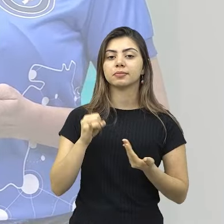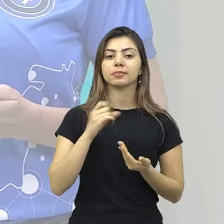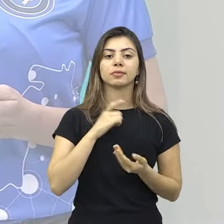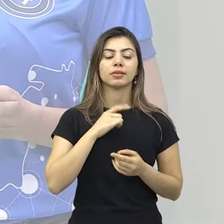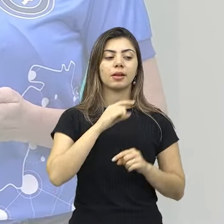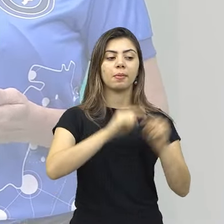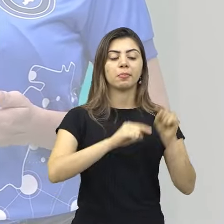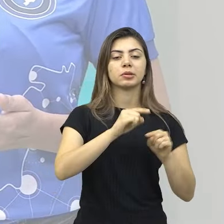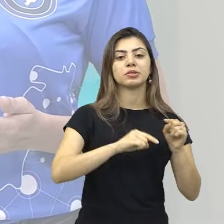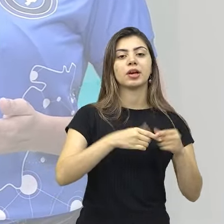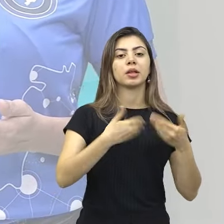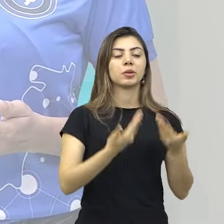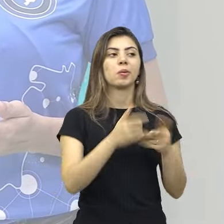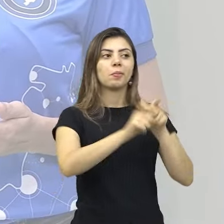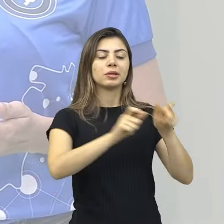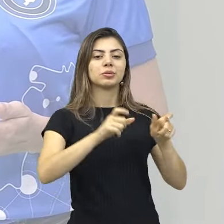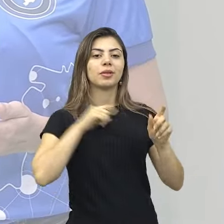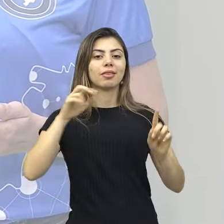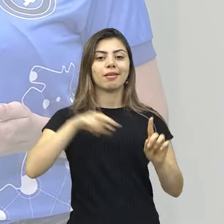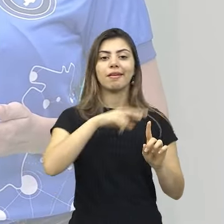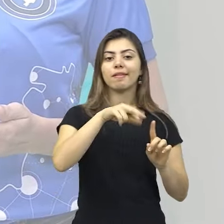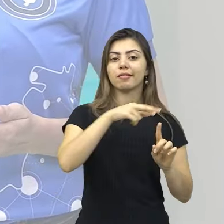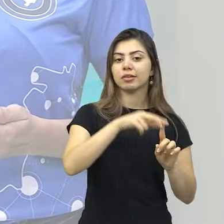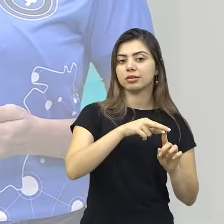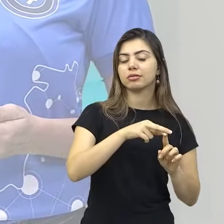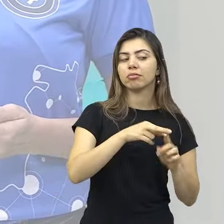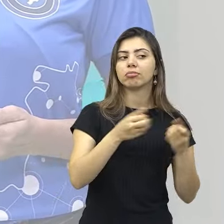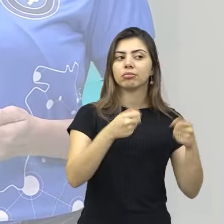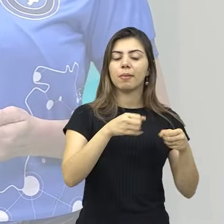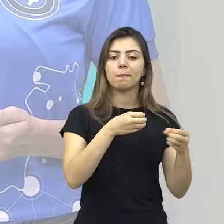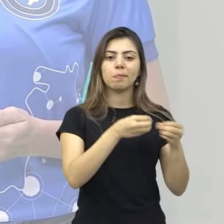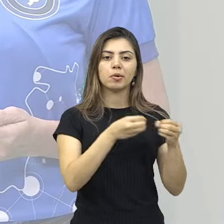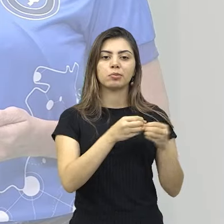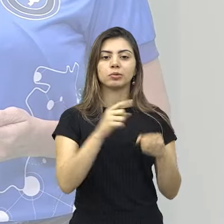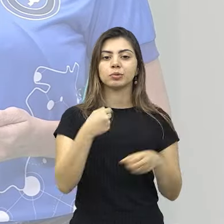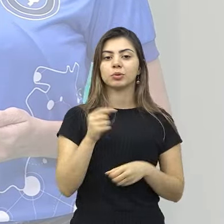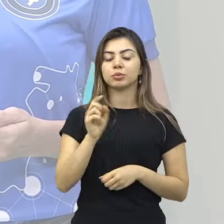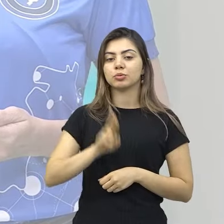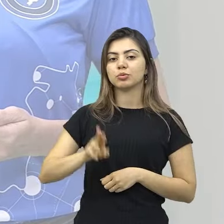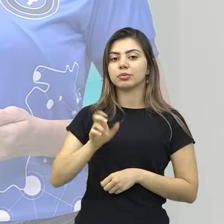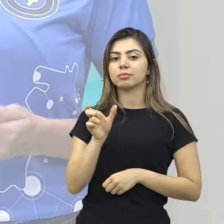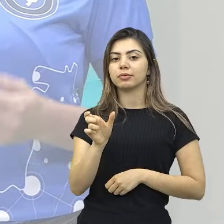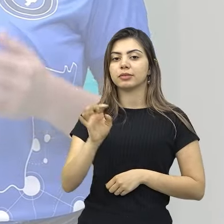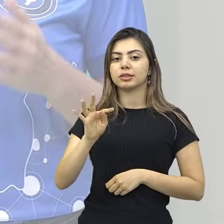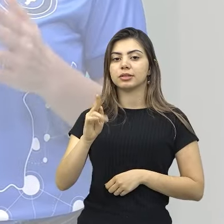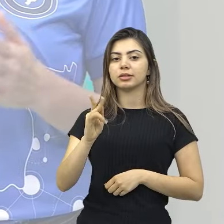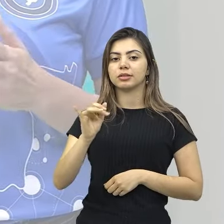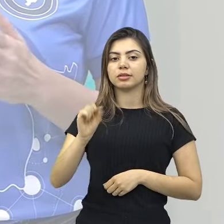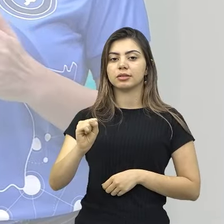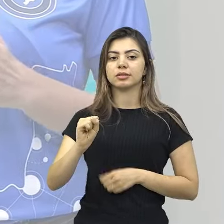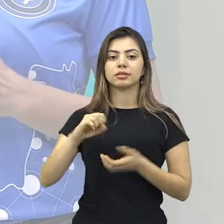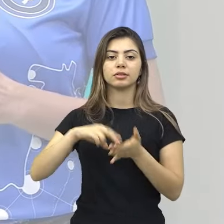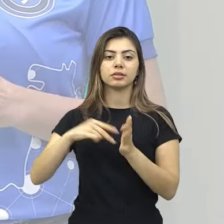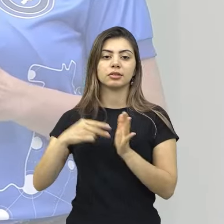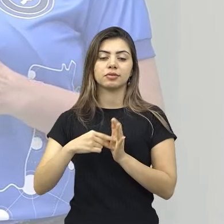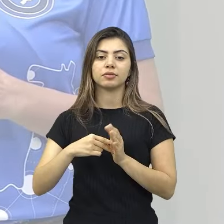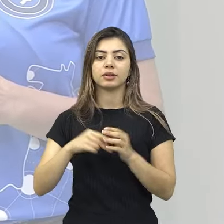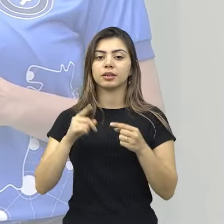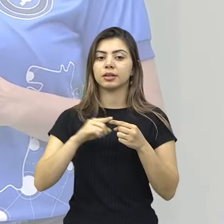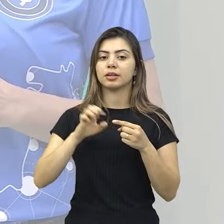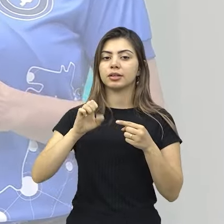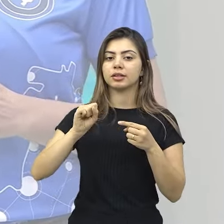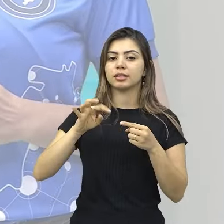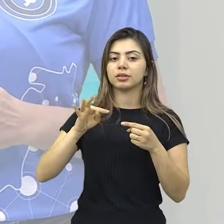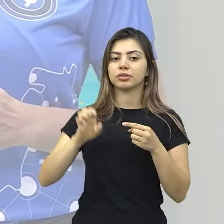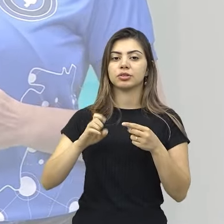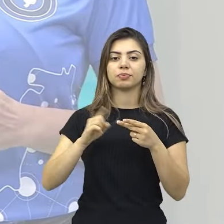algum objeto ou a alguma pessoa que está perto, nós usamos o this, que significa este, esta,